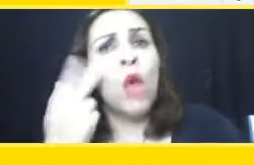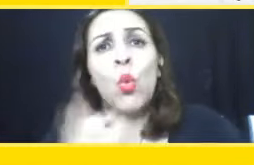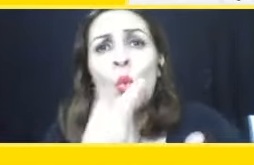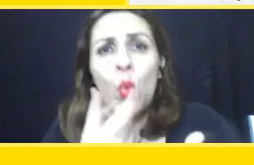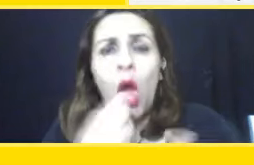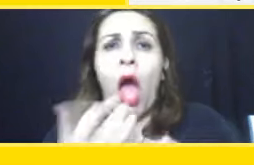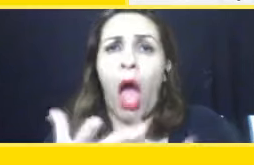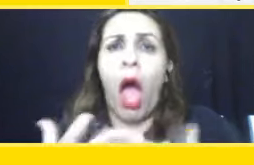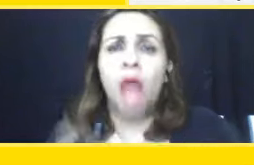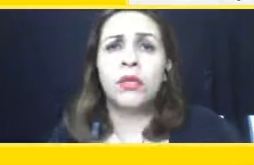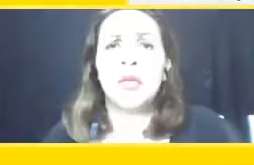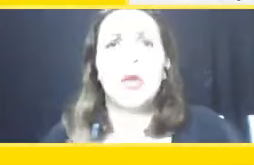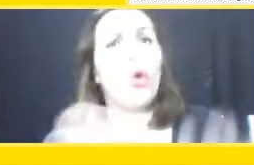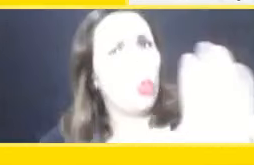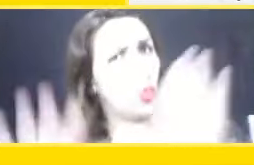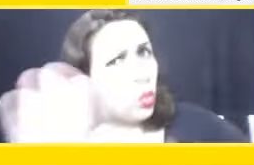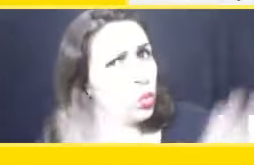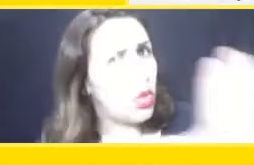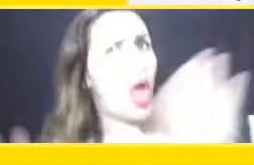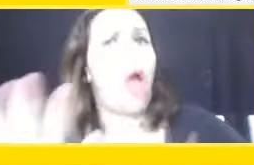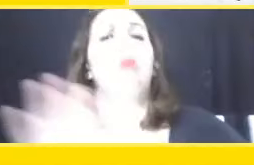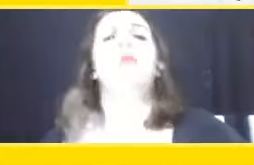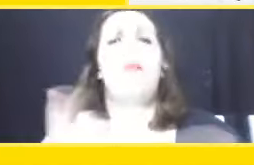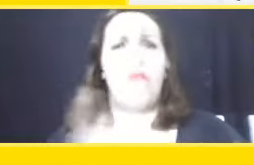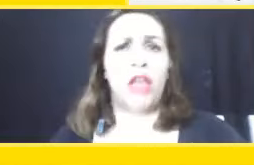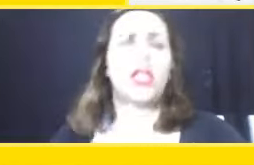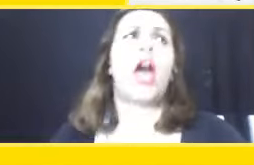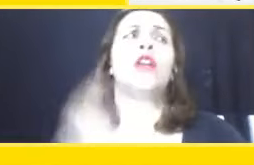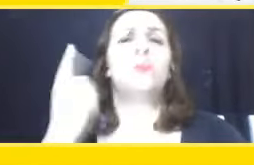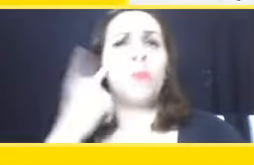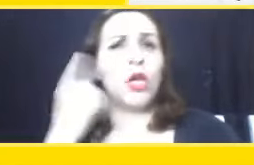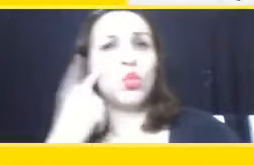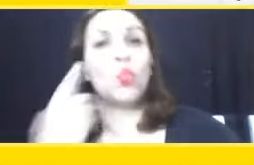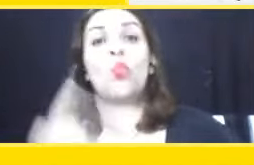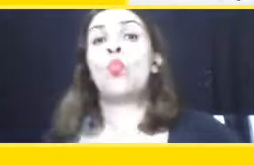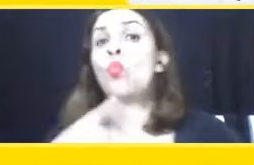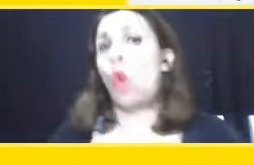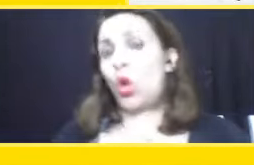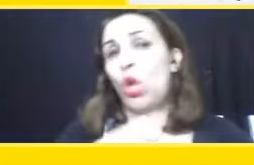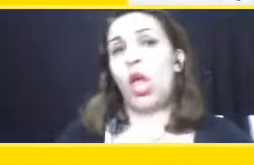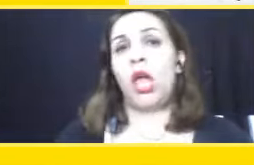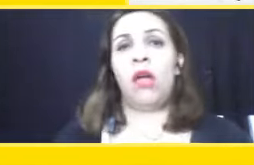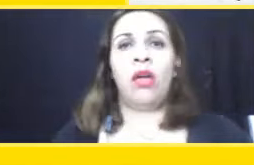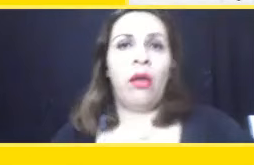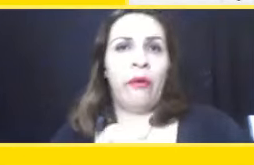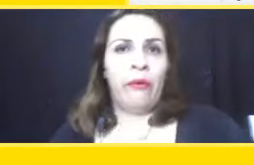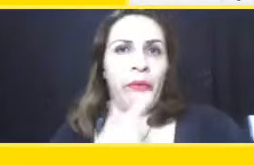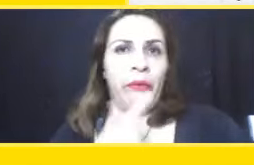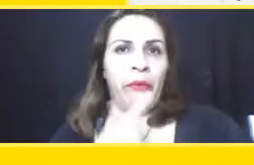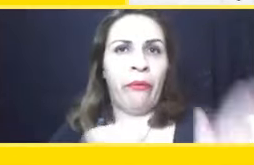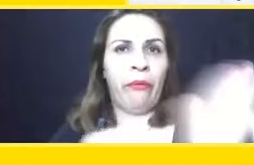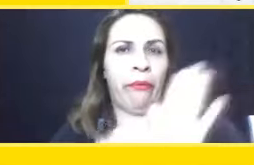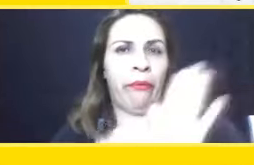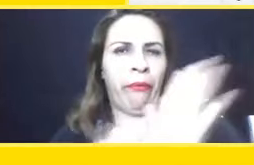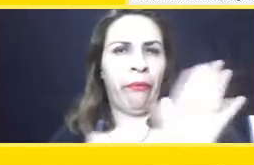mesmo. E tomar cuidado com essa questão do uso recreativo, que é o falado, né? Que